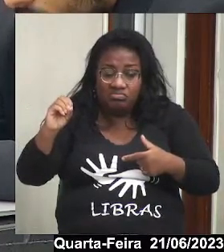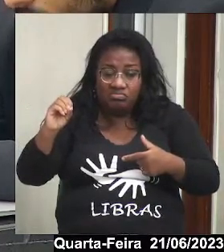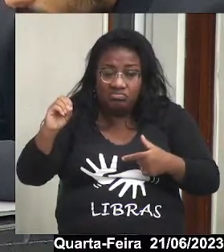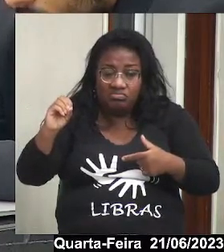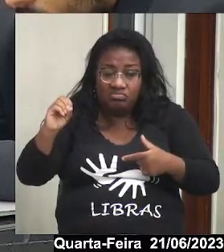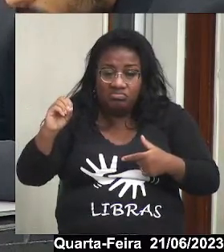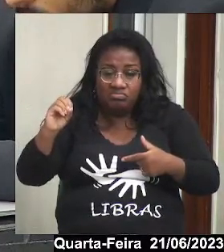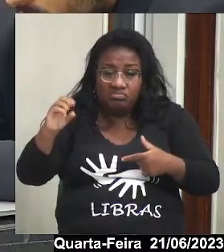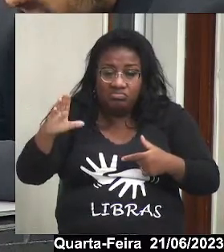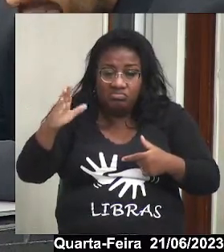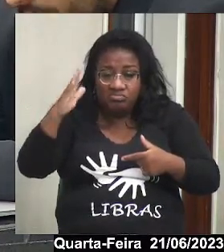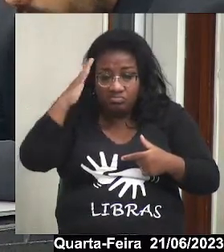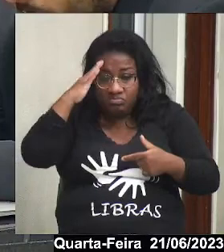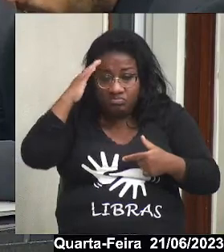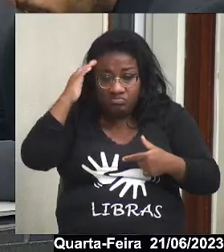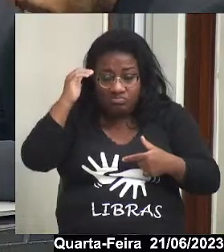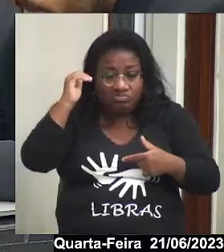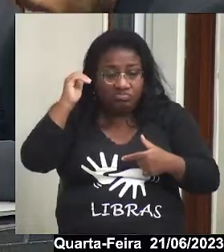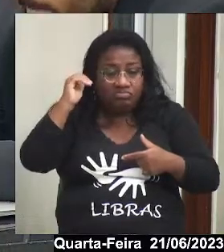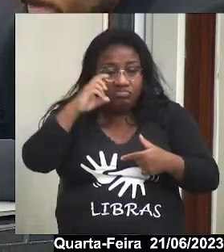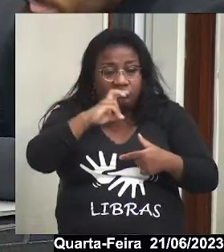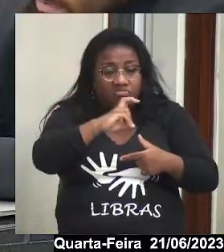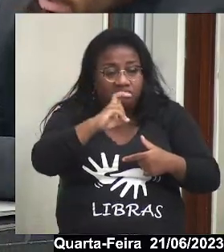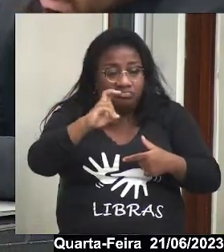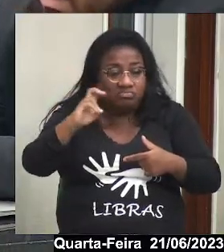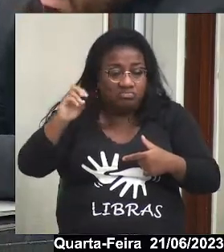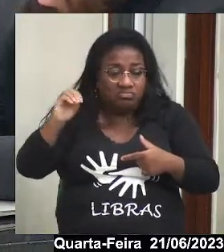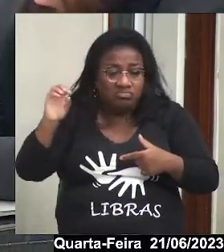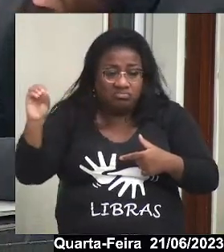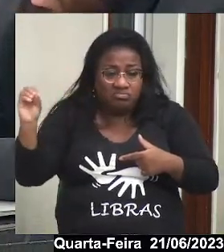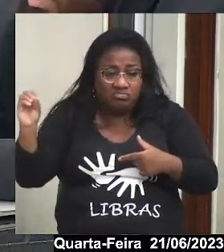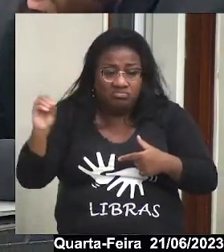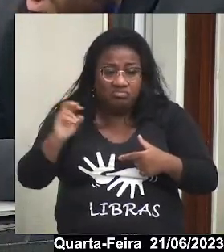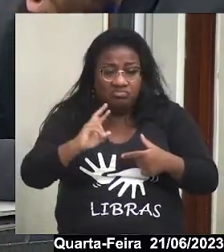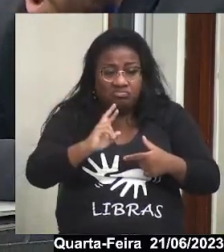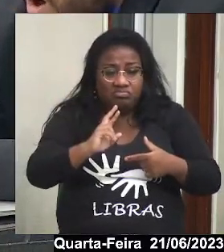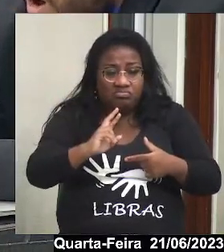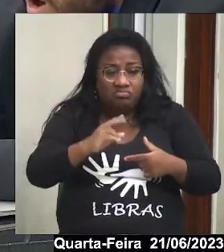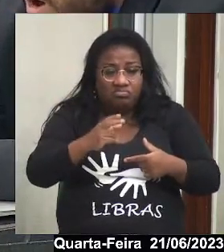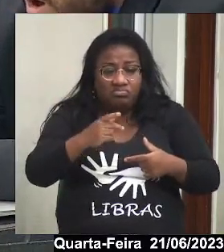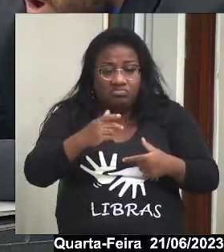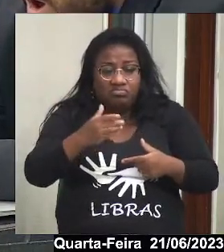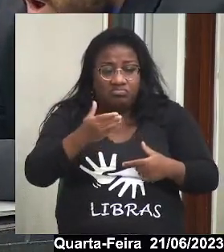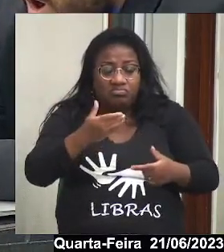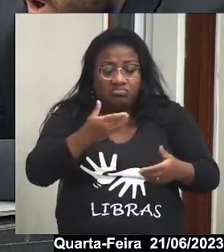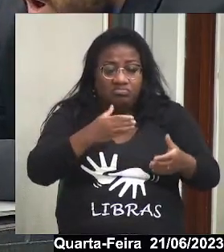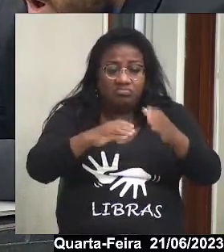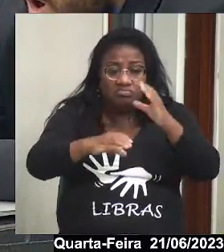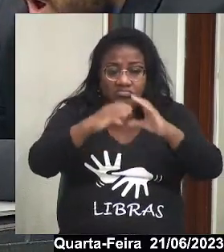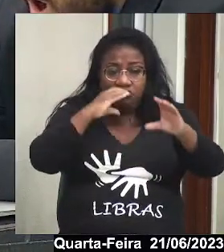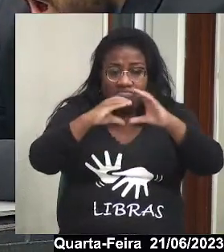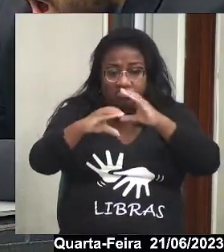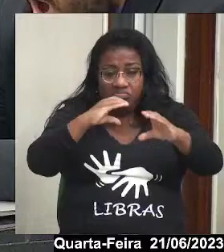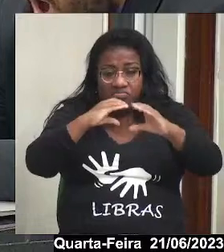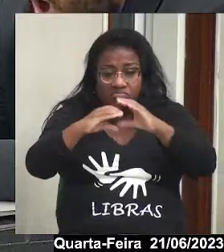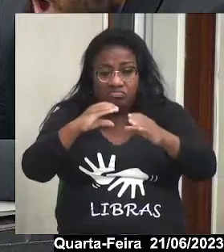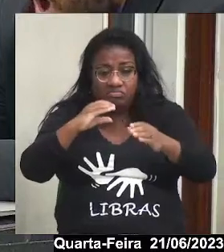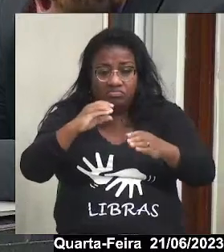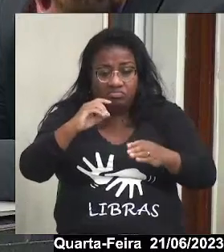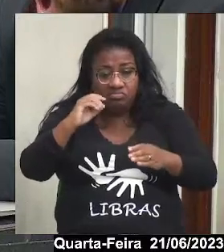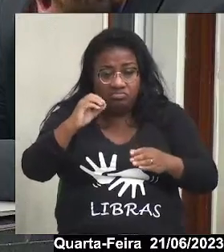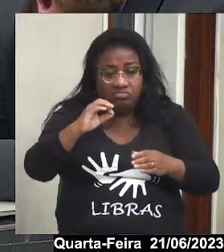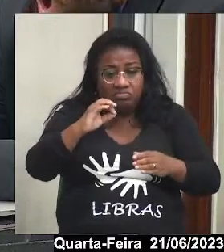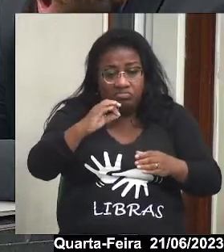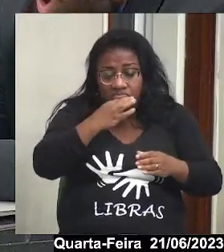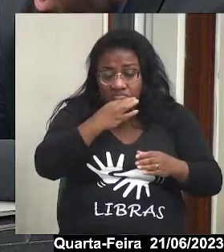Não é a mesma, então, para você ver. Então, não, com 500 pessoas, como que vai ter uma discussão com 500 pessoas, ao mesmo tempo, cada um dando